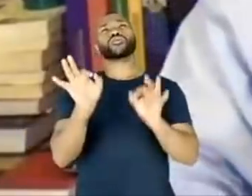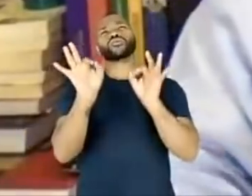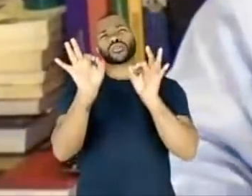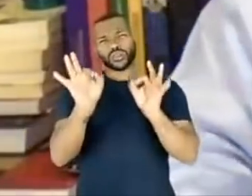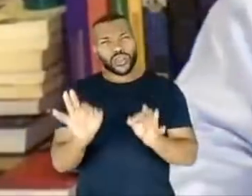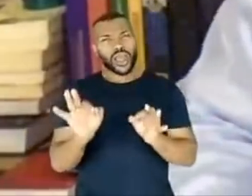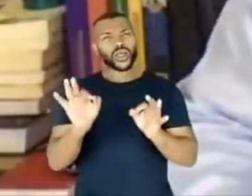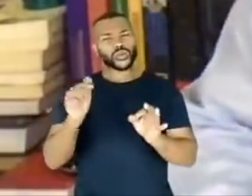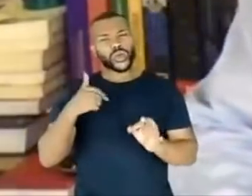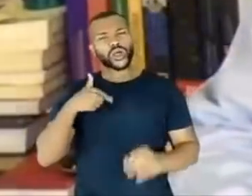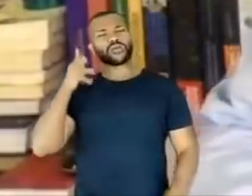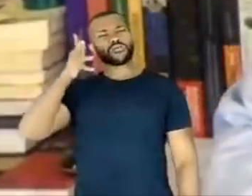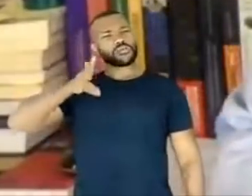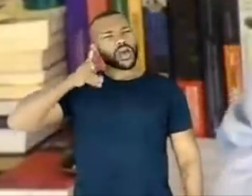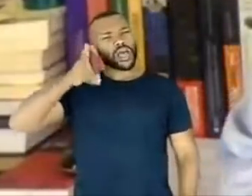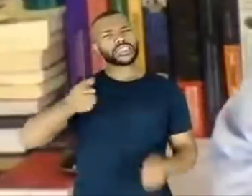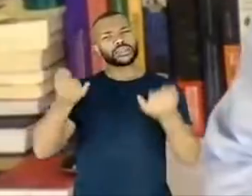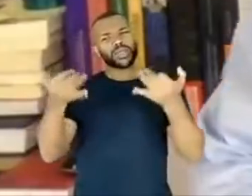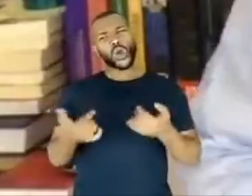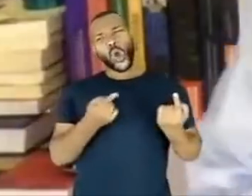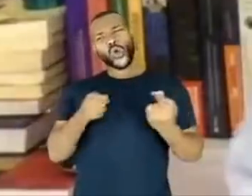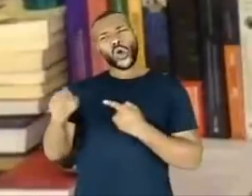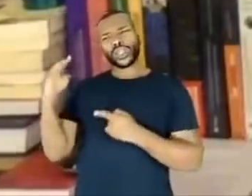discurso falando do Bolsonaro e resolvi não fazer.